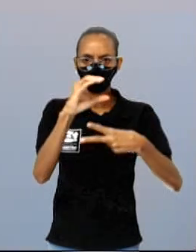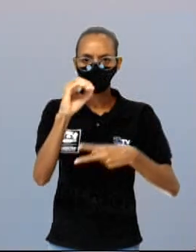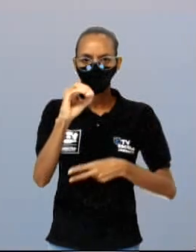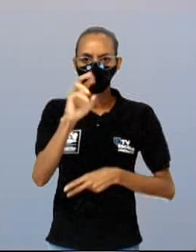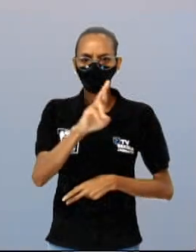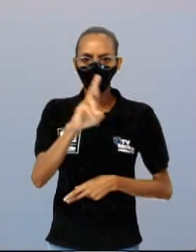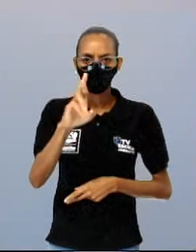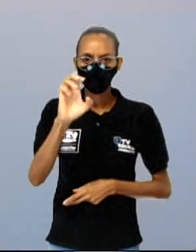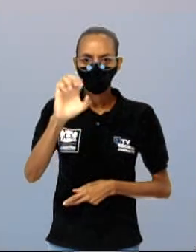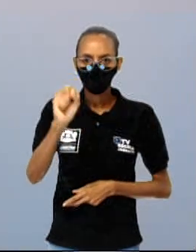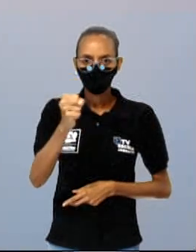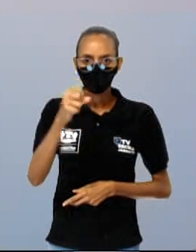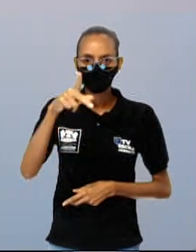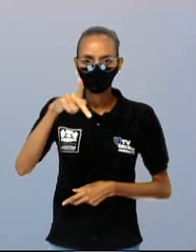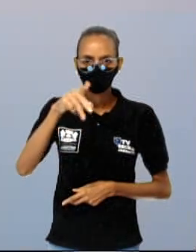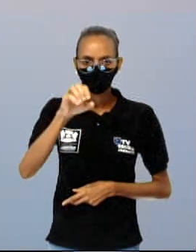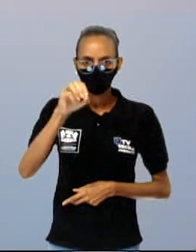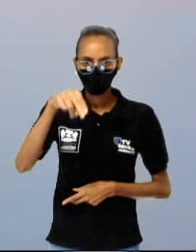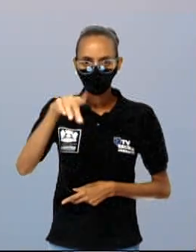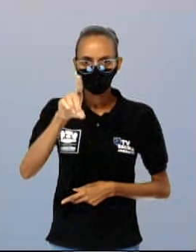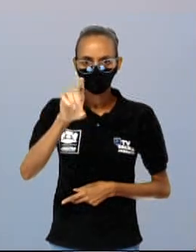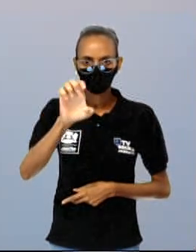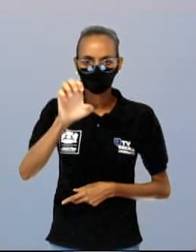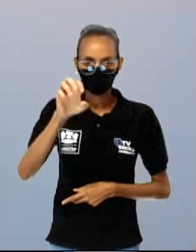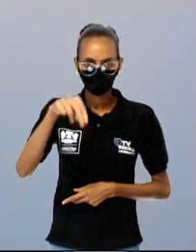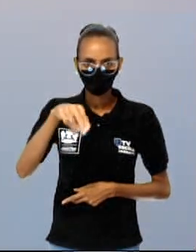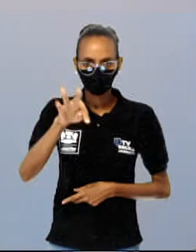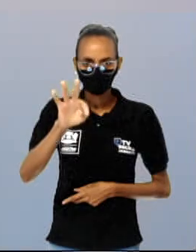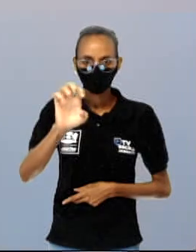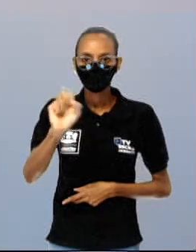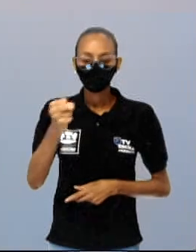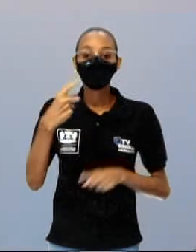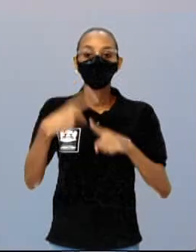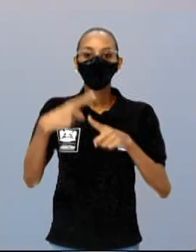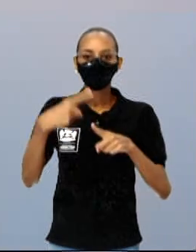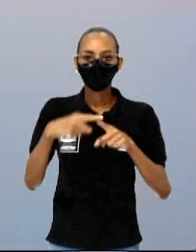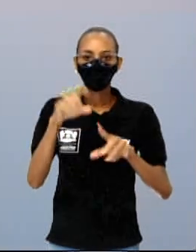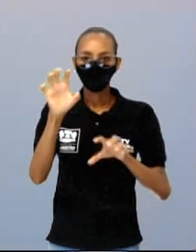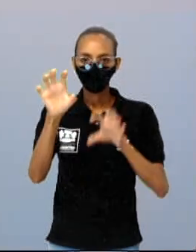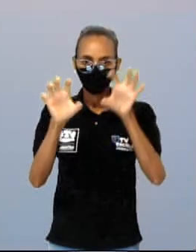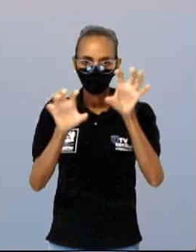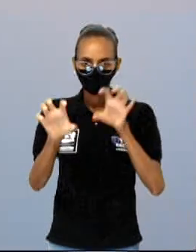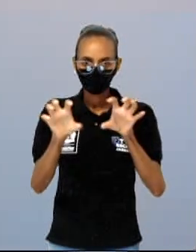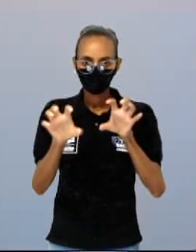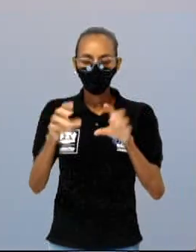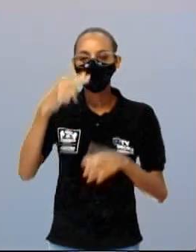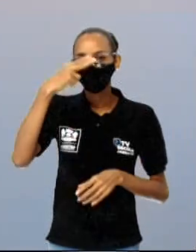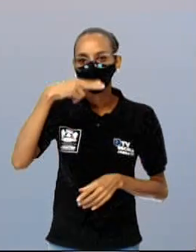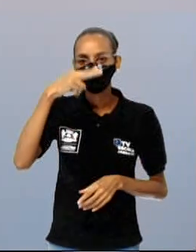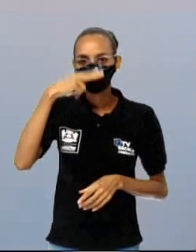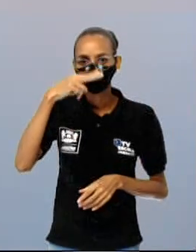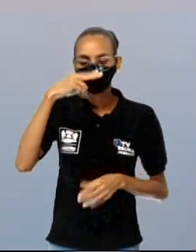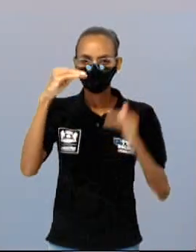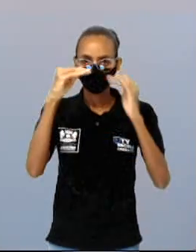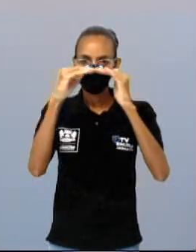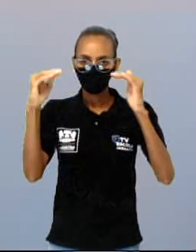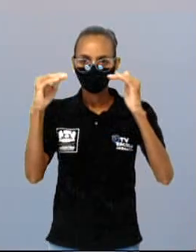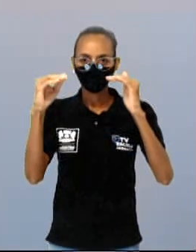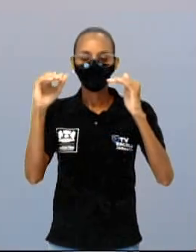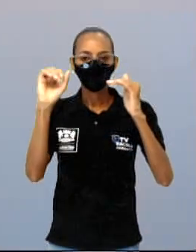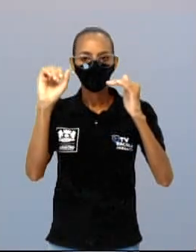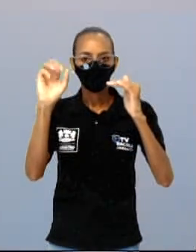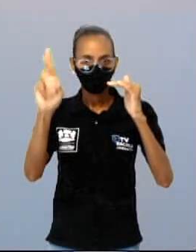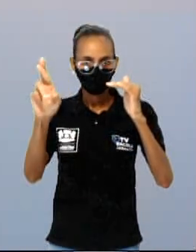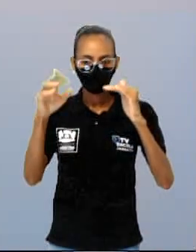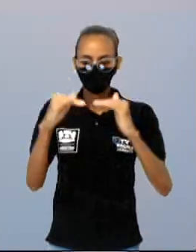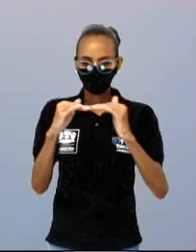nome? Porque eles estavam na mesma posição. Um na reta R e o outro na reta S. Ora, se eles estão na